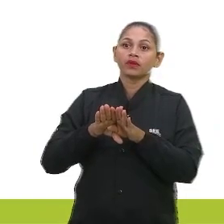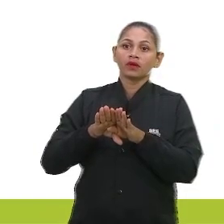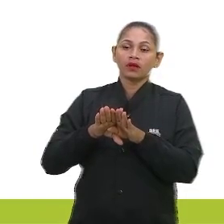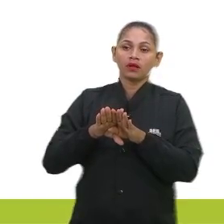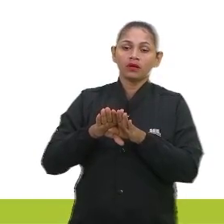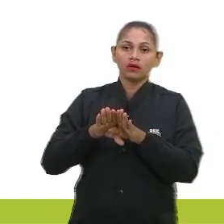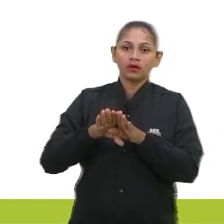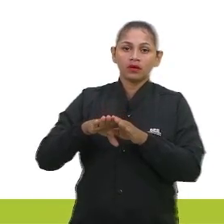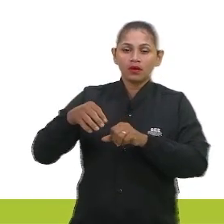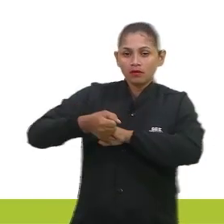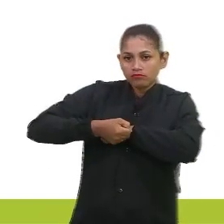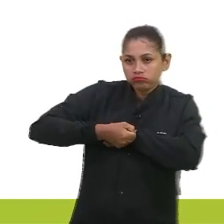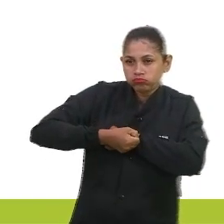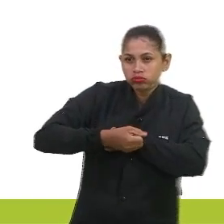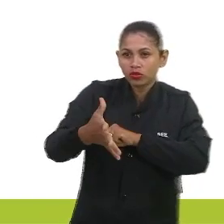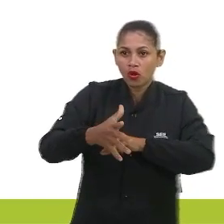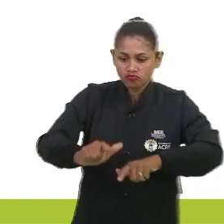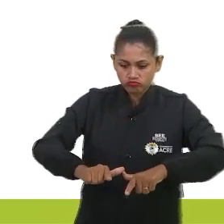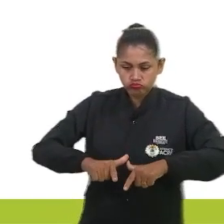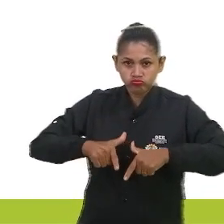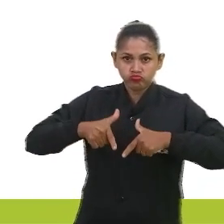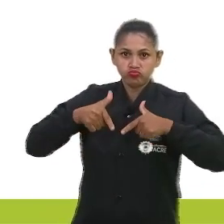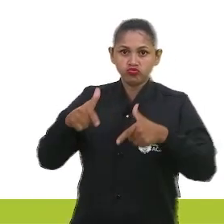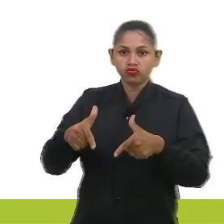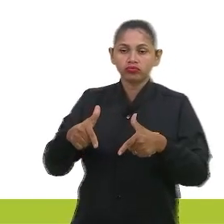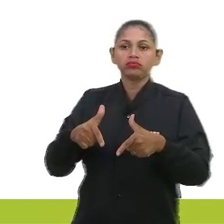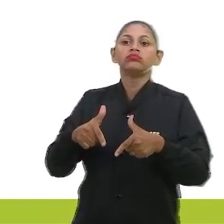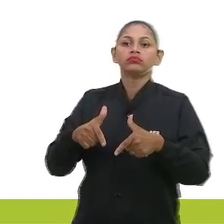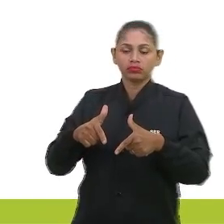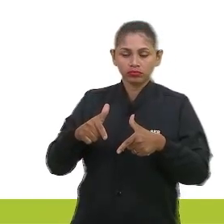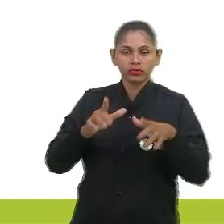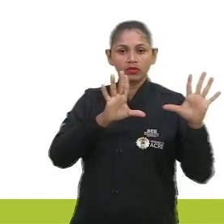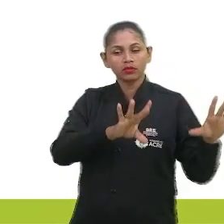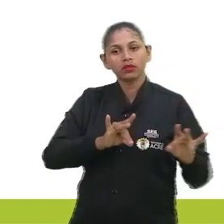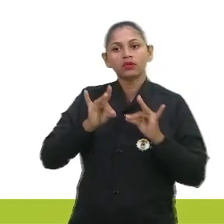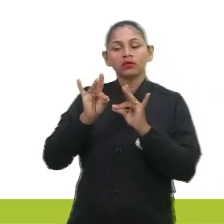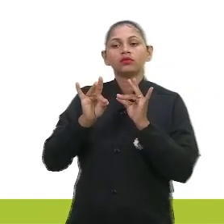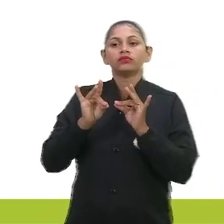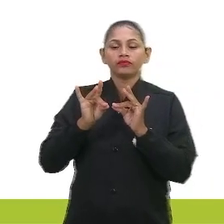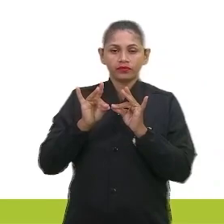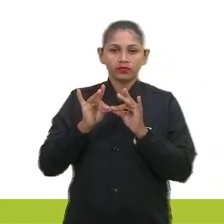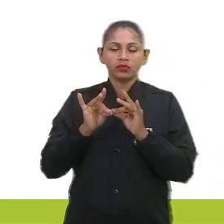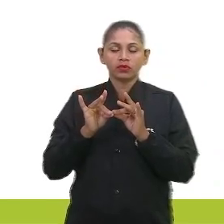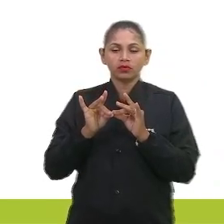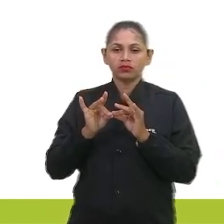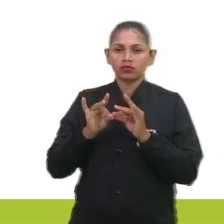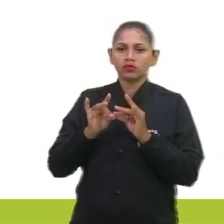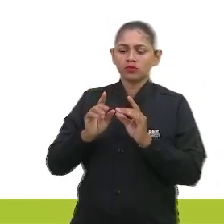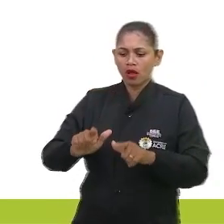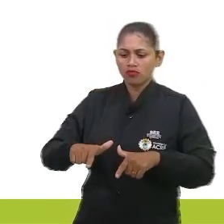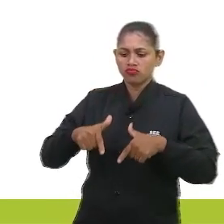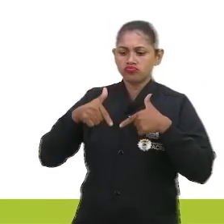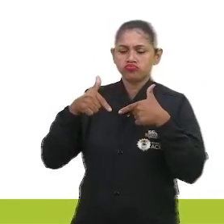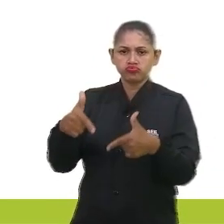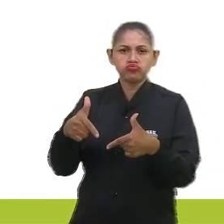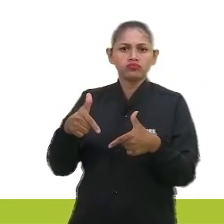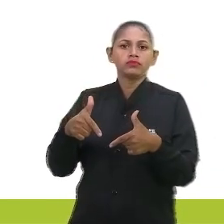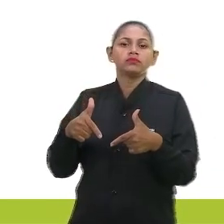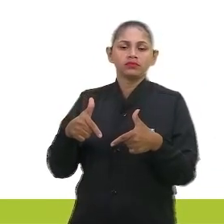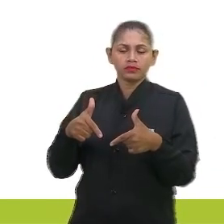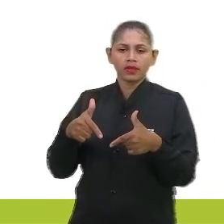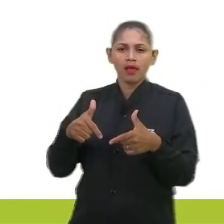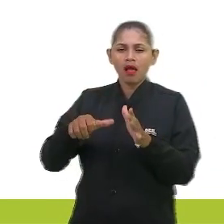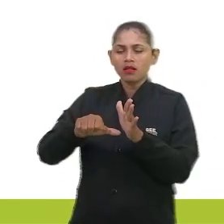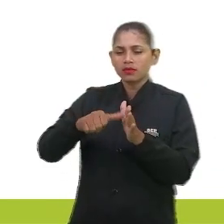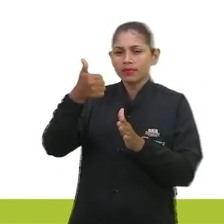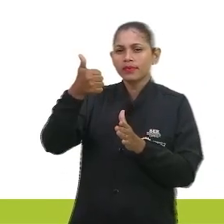de resistência, que são essas, né, que trazem essas reivindicações sociais. Você sabia que as primeiras